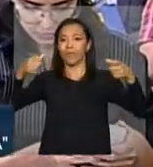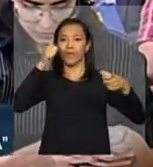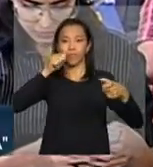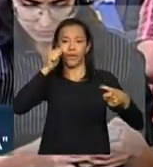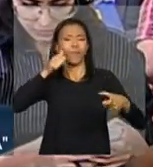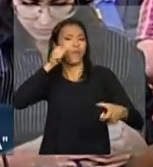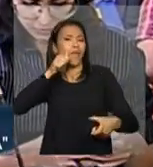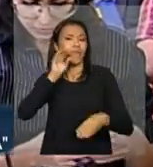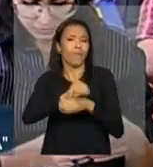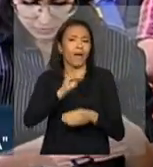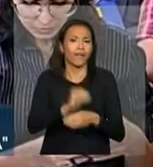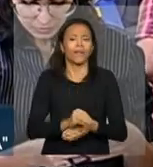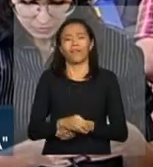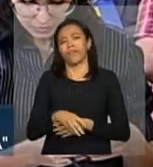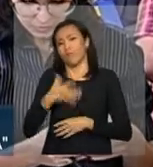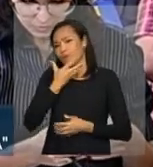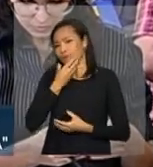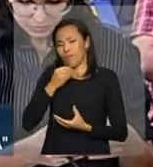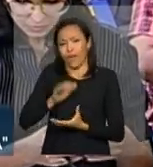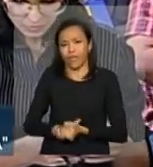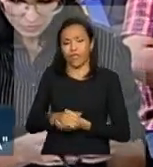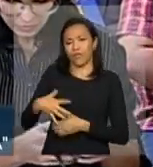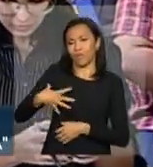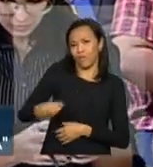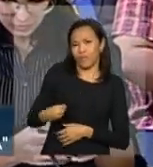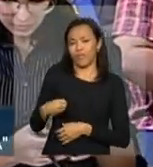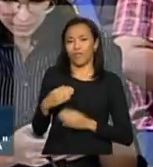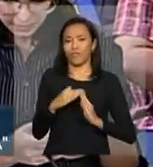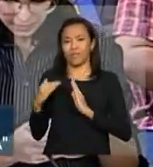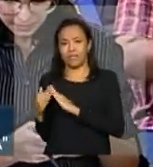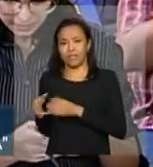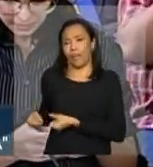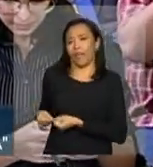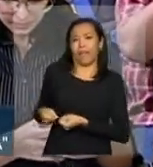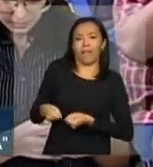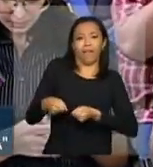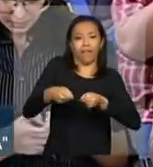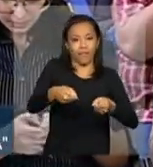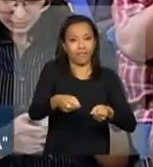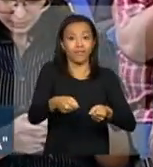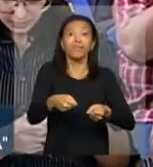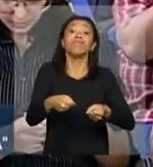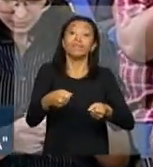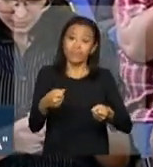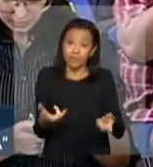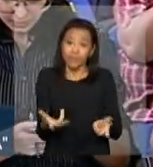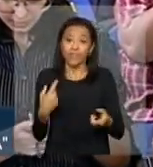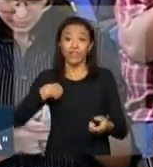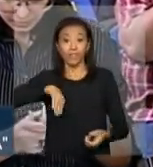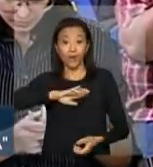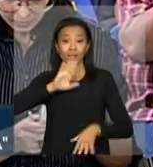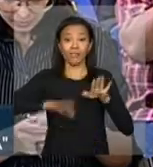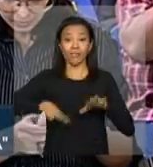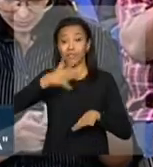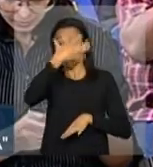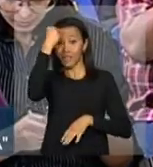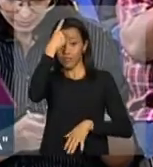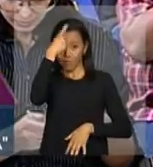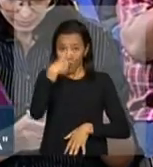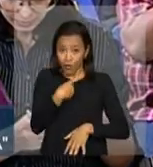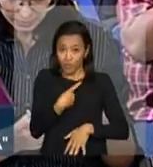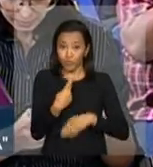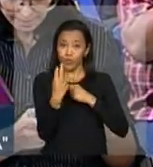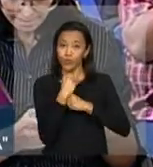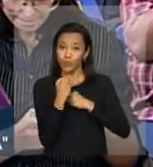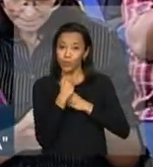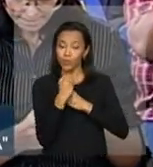sempre levando marido, filho, vizinha, não é não? Filho da vizinha, e esquecendo até de nós próprias nesse cuidado,